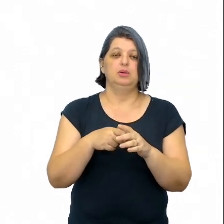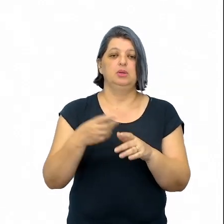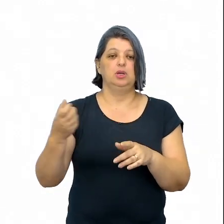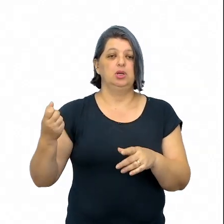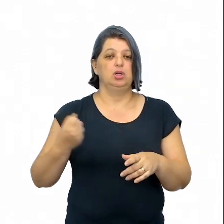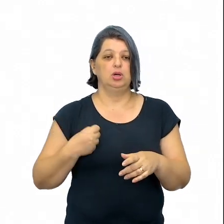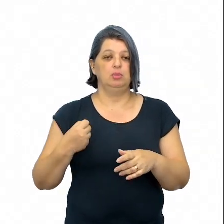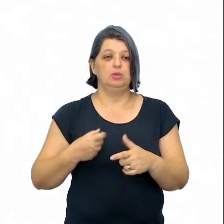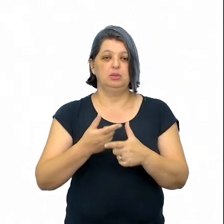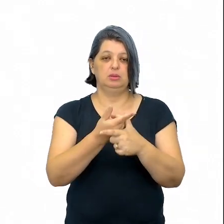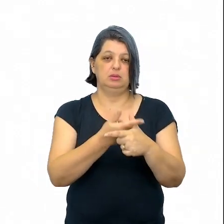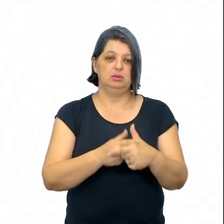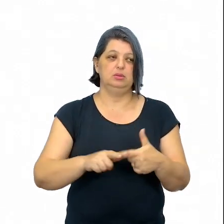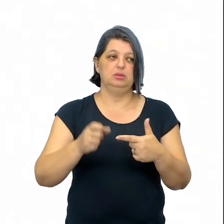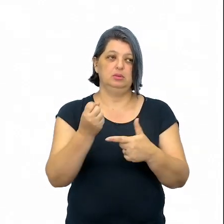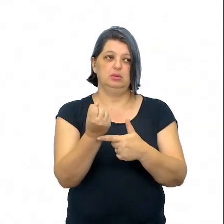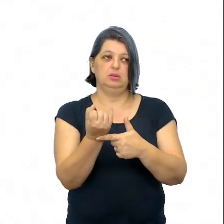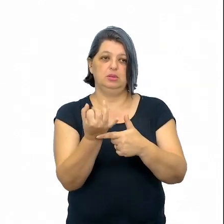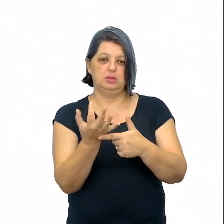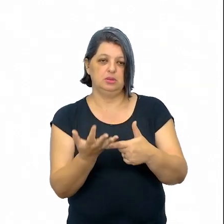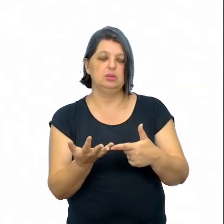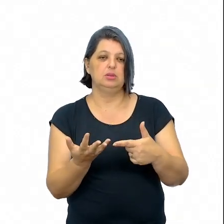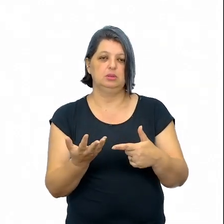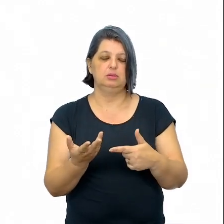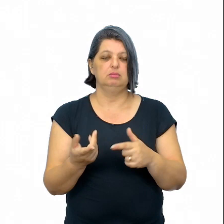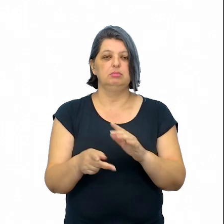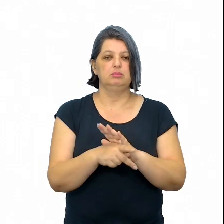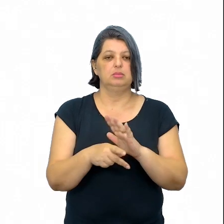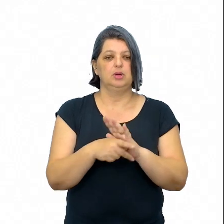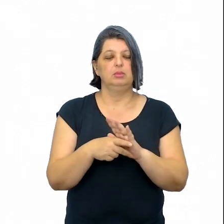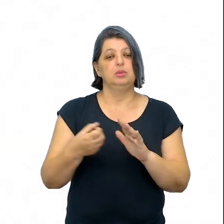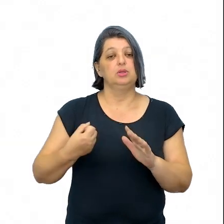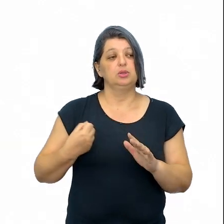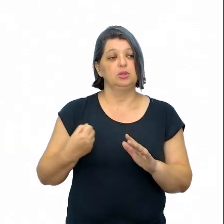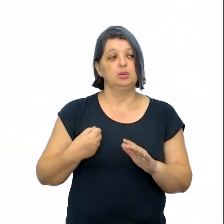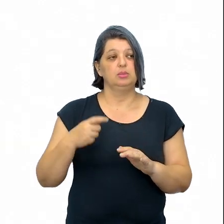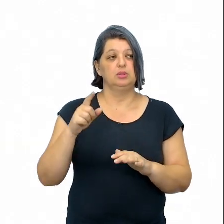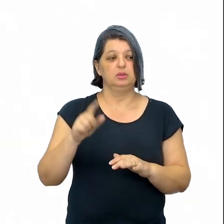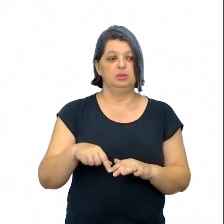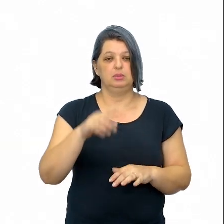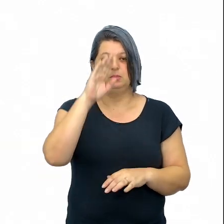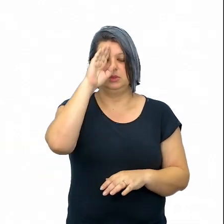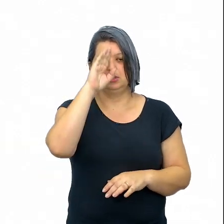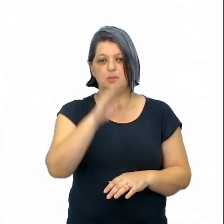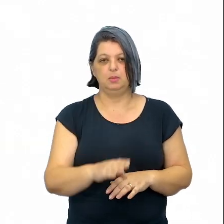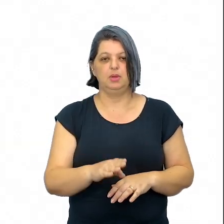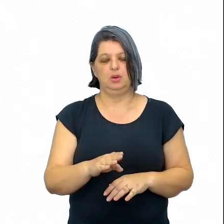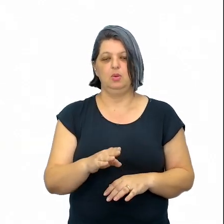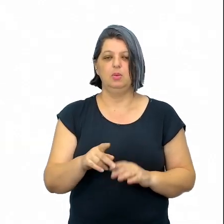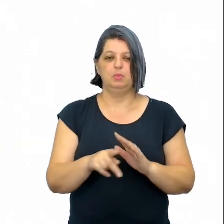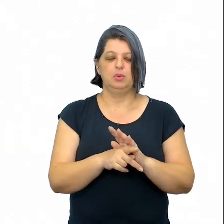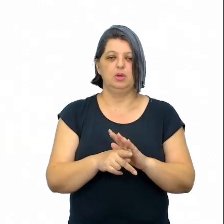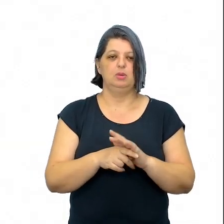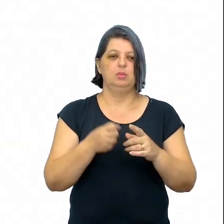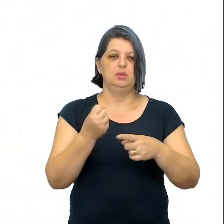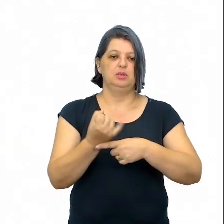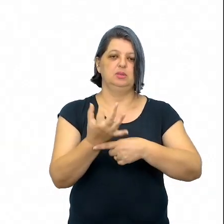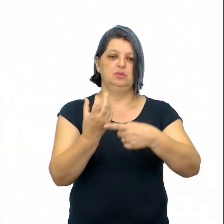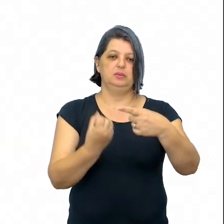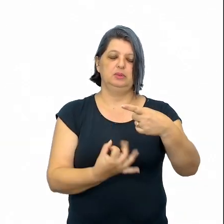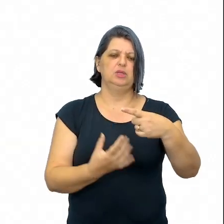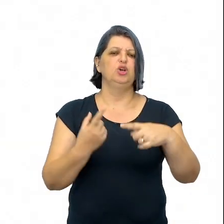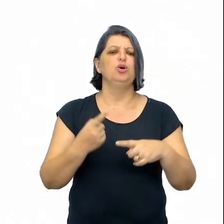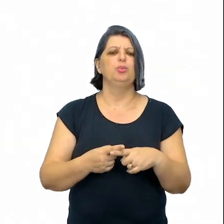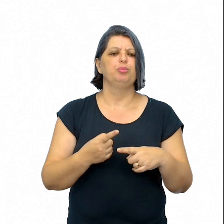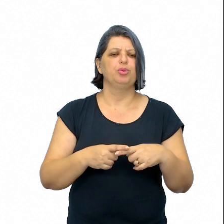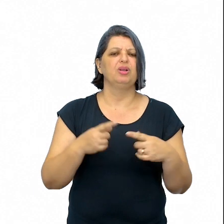muita dificuldade de representar na reta real os números para nós, principalmente os números na forma fracionária. Por que se dá